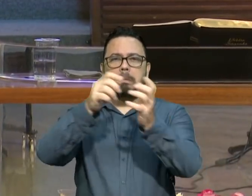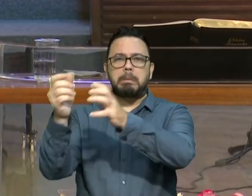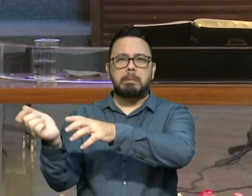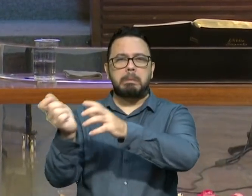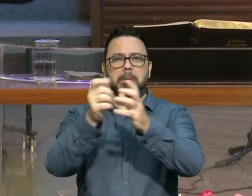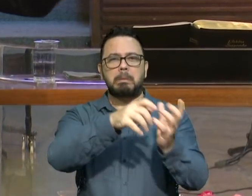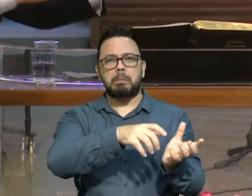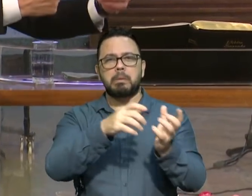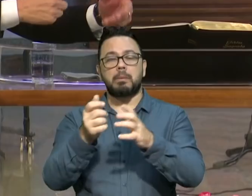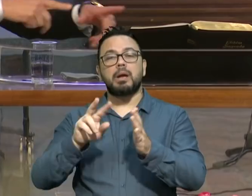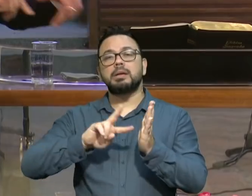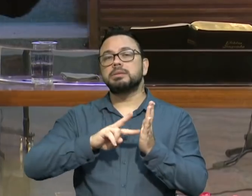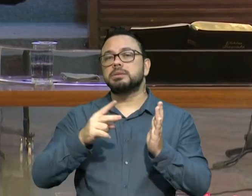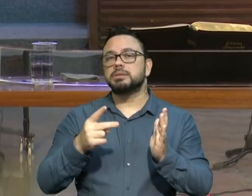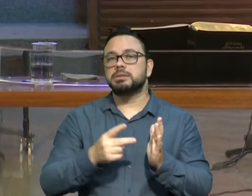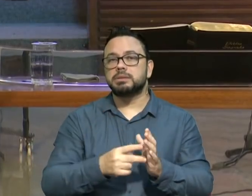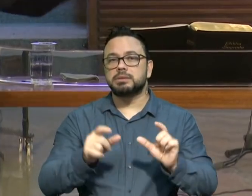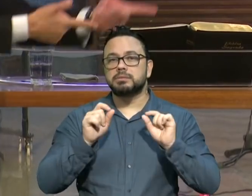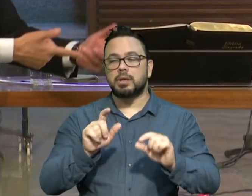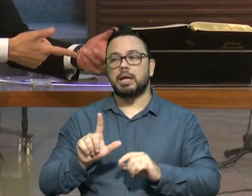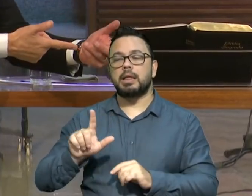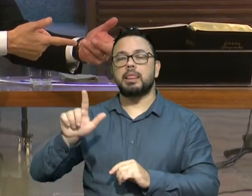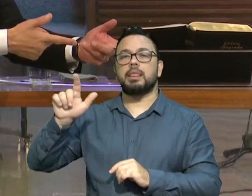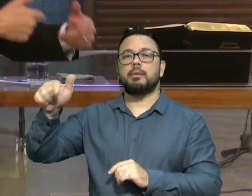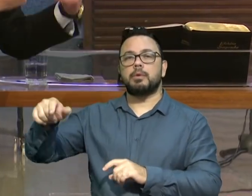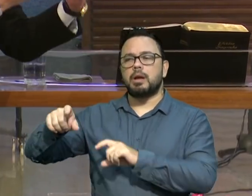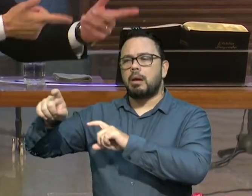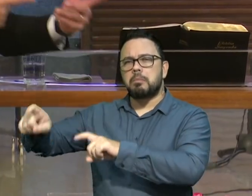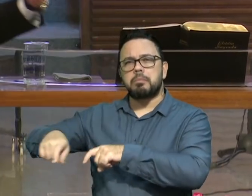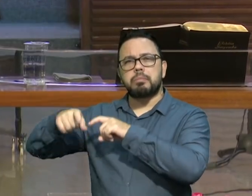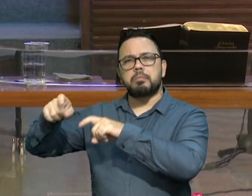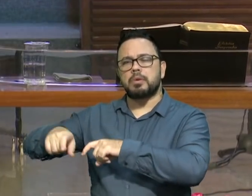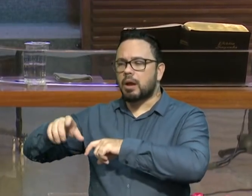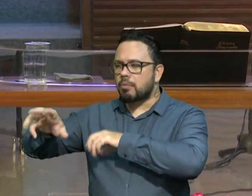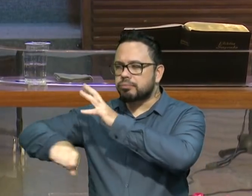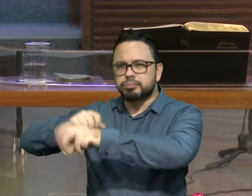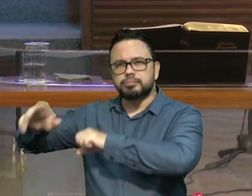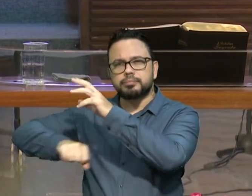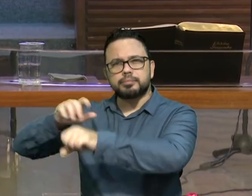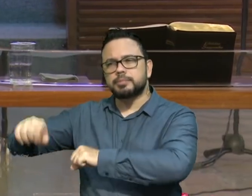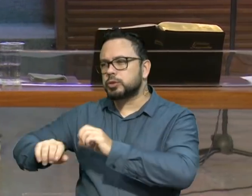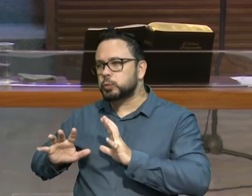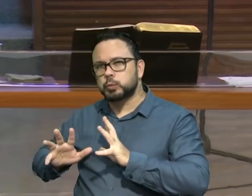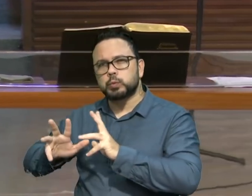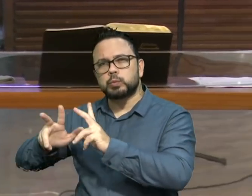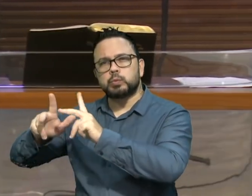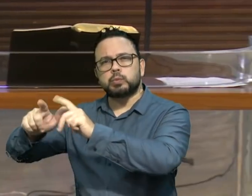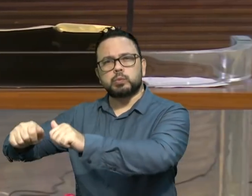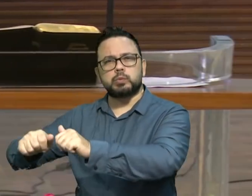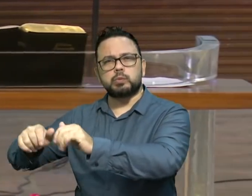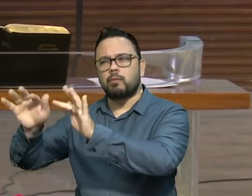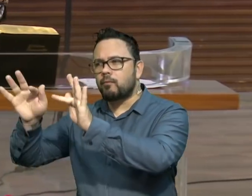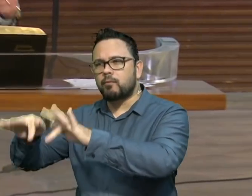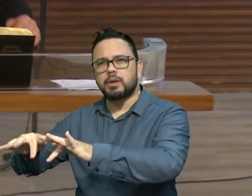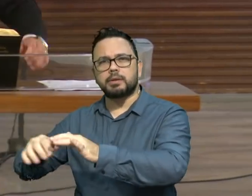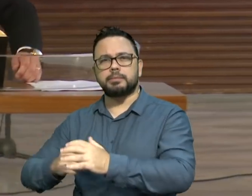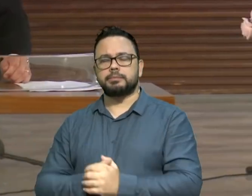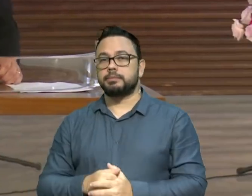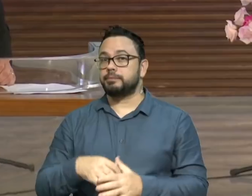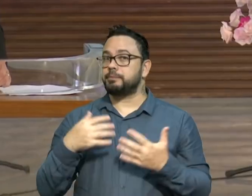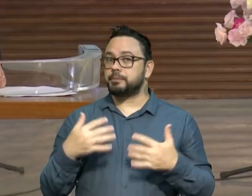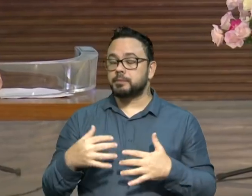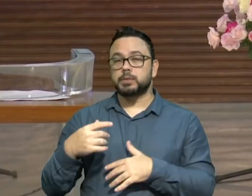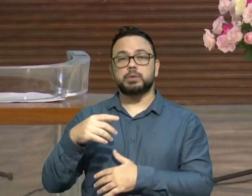simbolizavam que haveria uma colheita de todos os grãos são uma colheita final e impressionante irmãos no